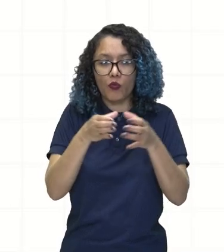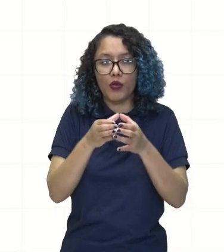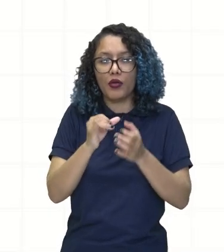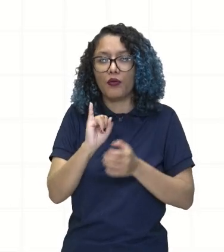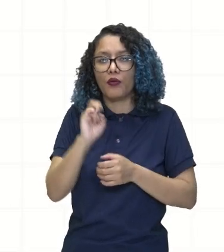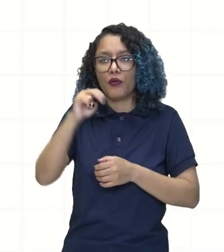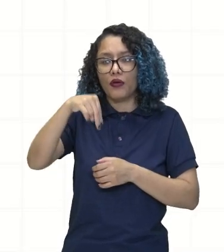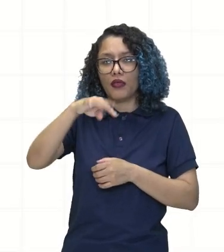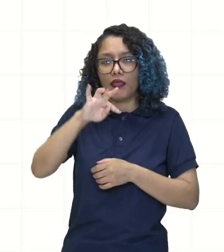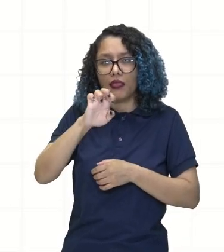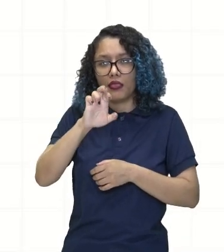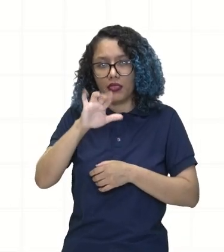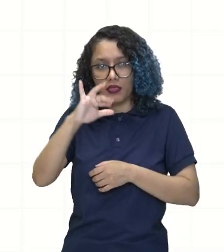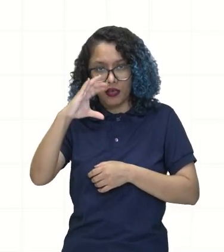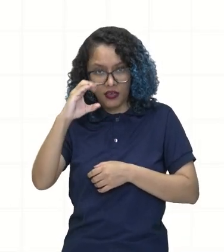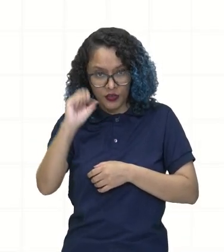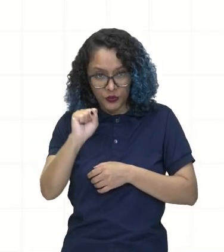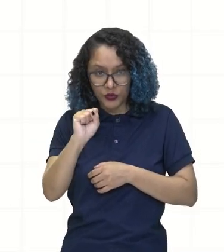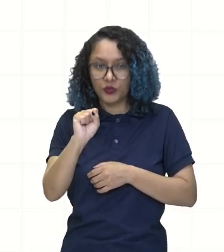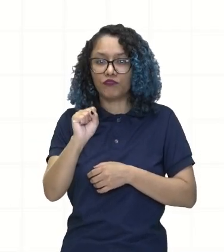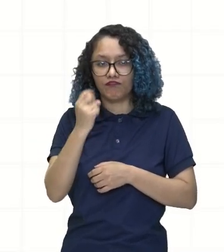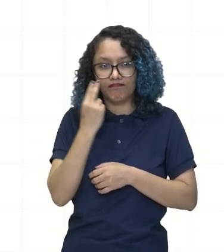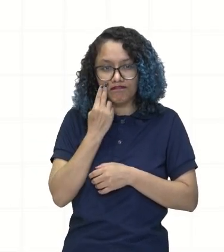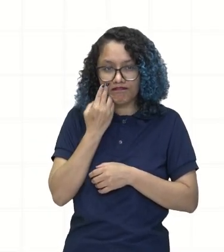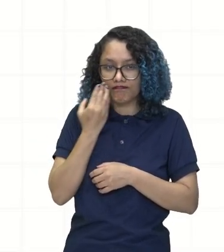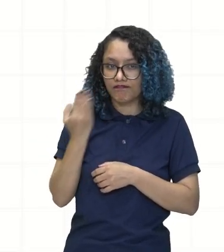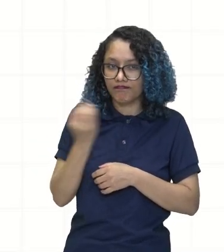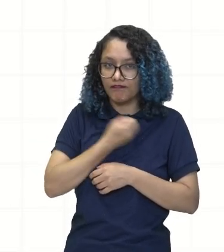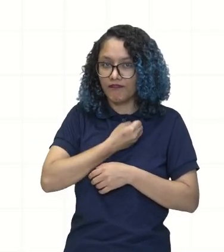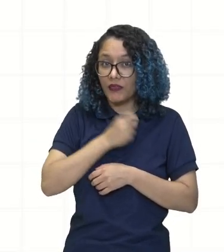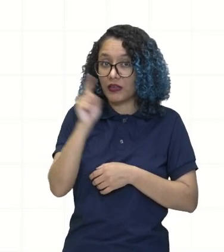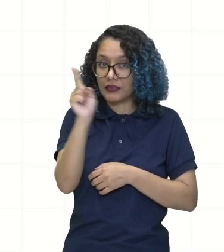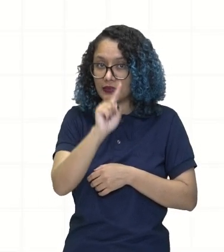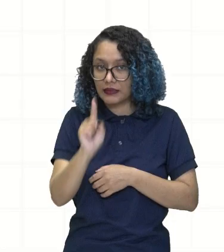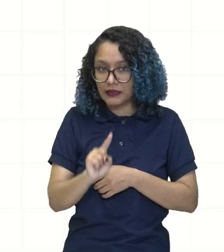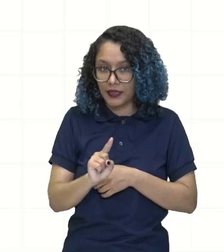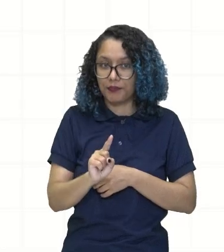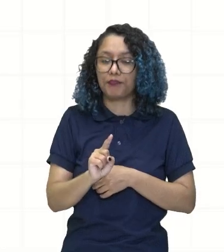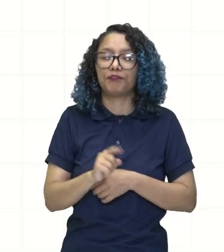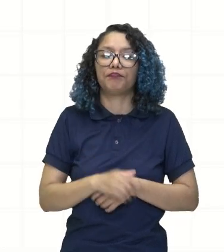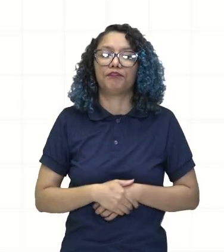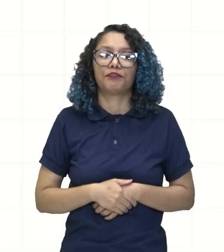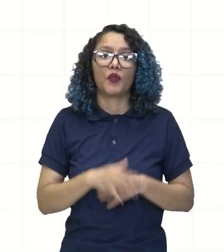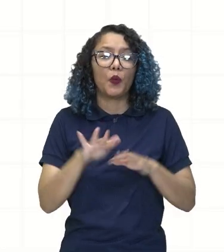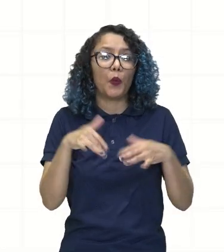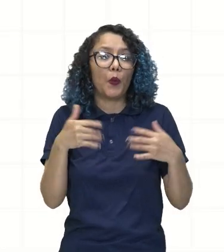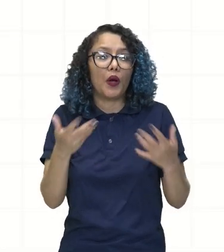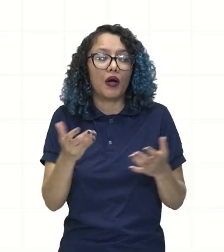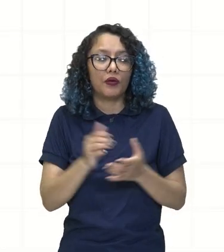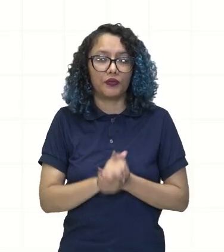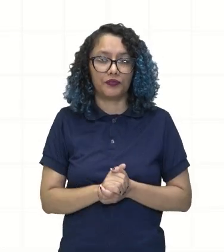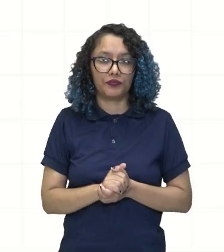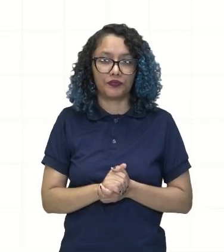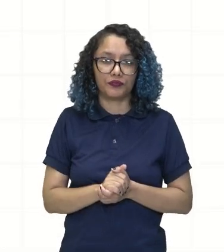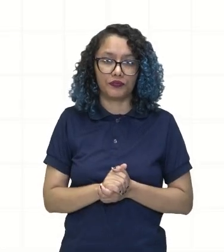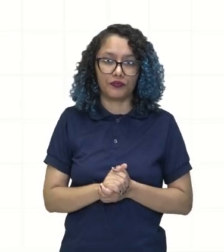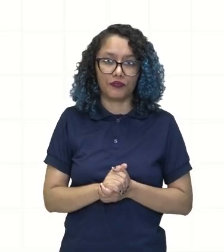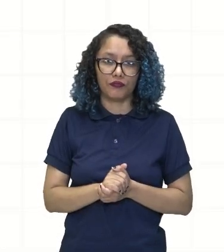inteiros, tá? Então, nossos números inteiros vão ser quem, né? Vindo lá do menos